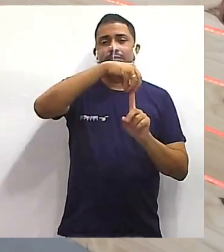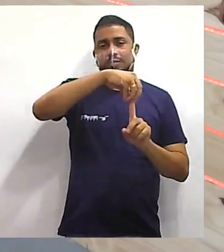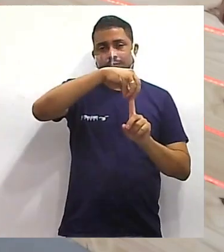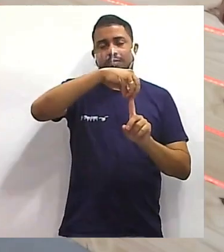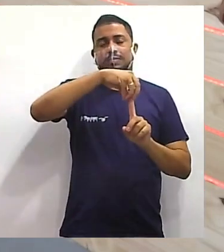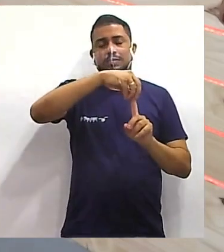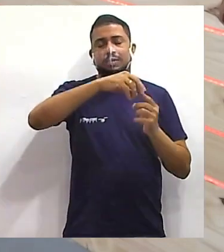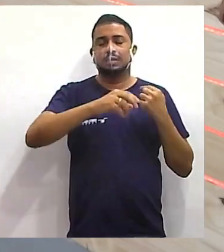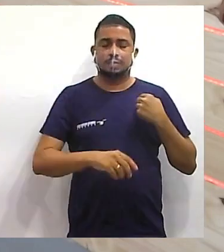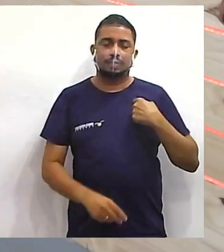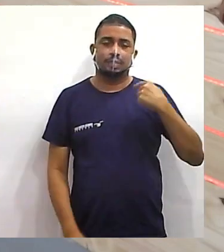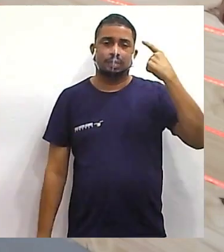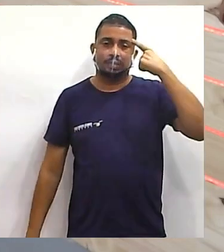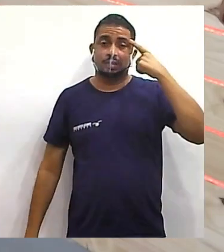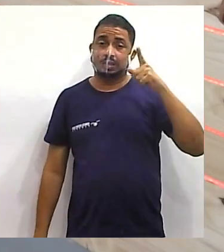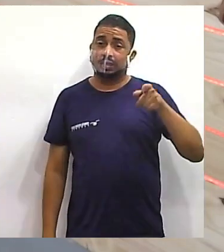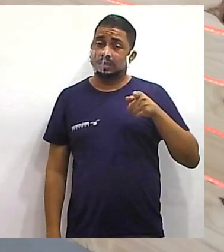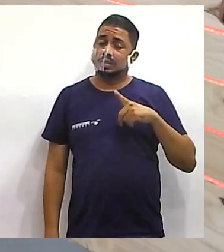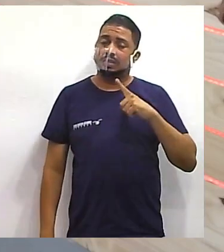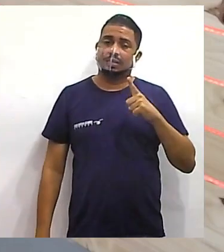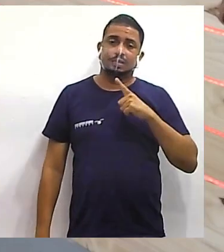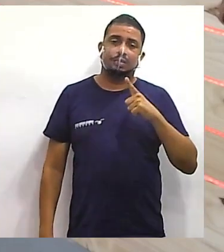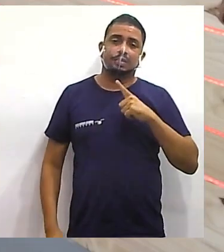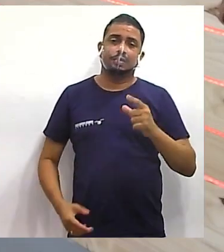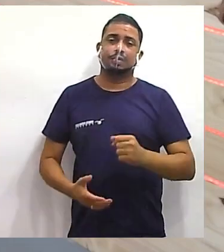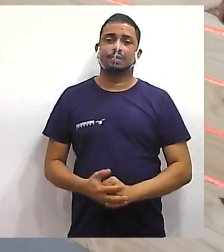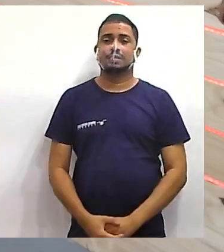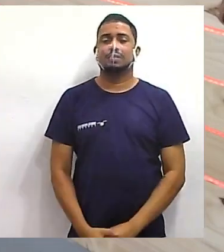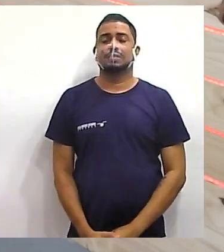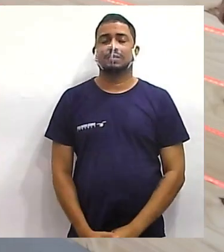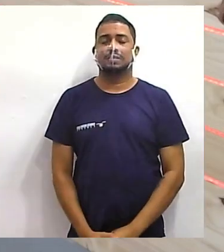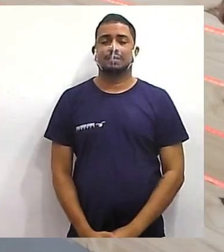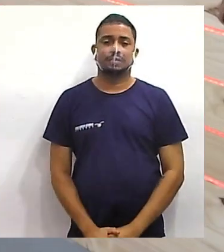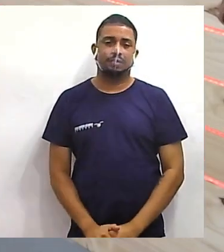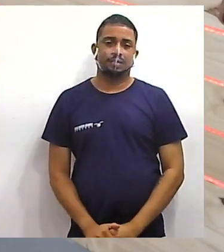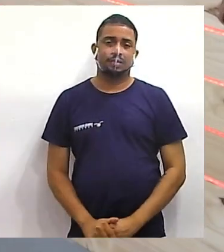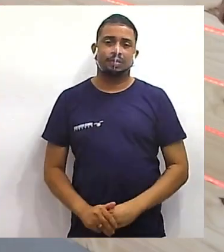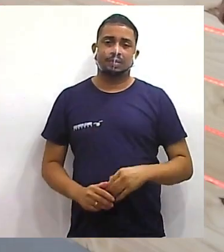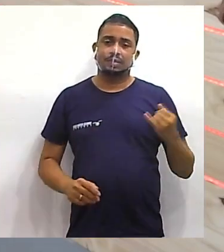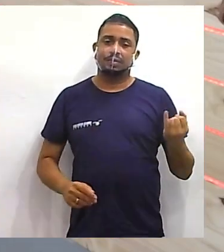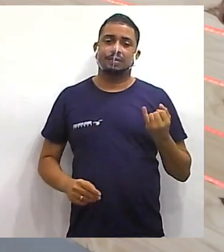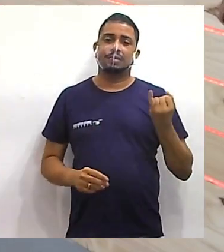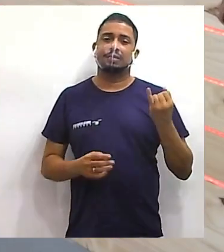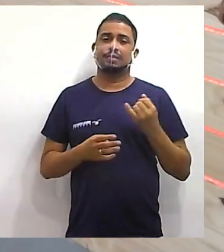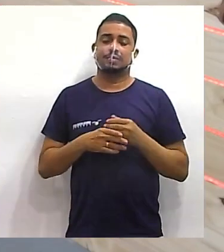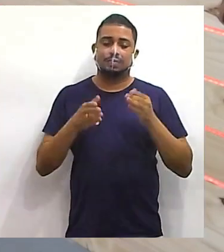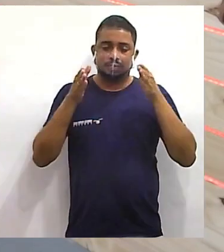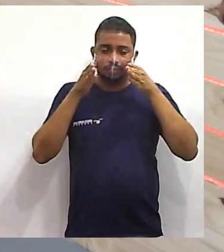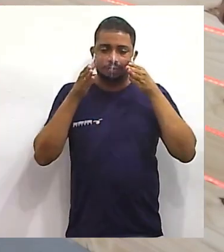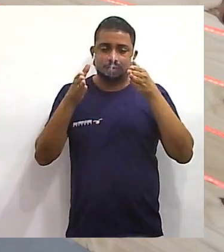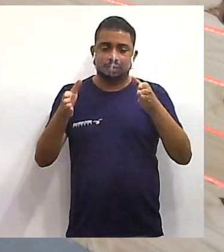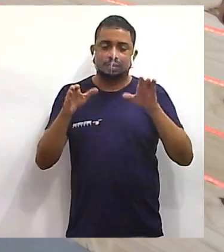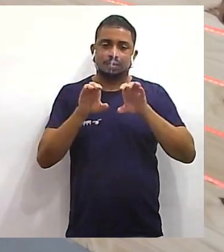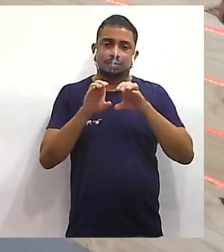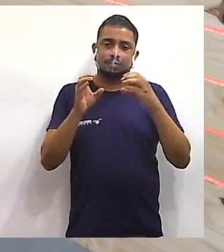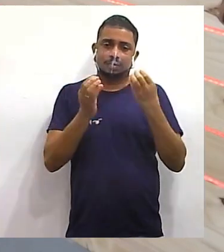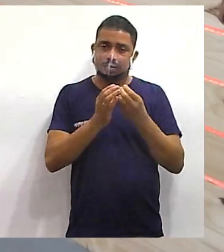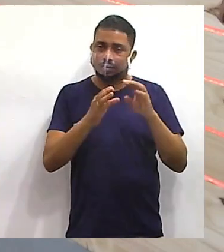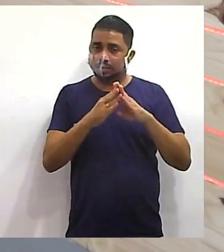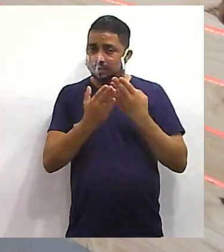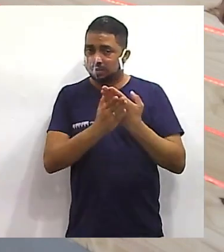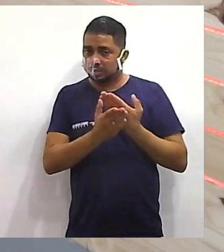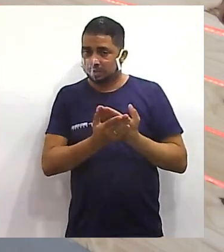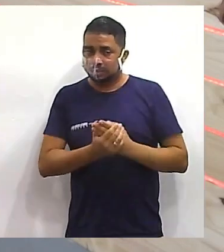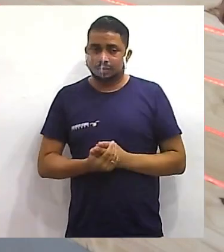eu acho, ele tem que ter a essência dele voltada para a comunidade escolar.